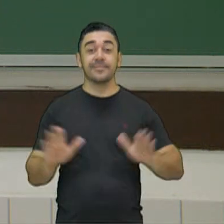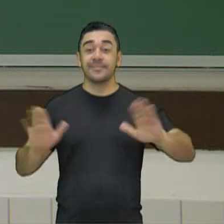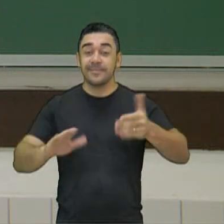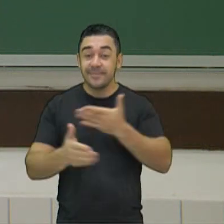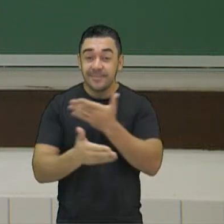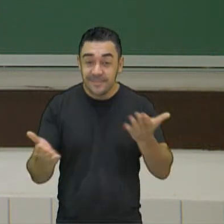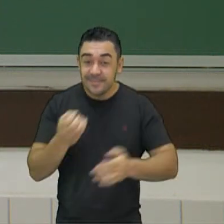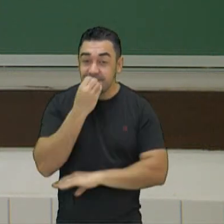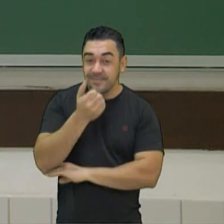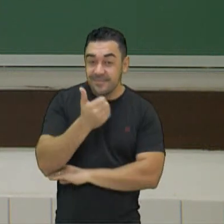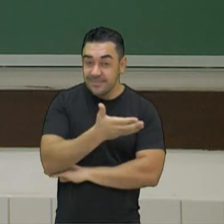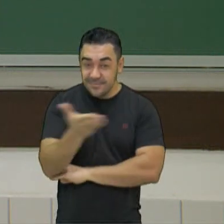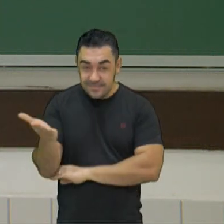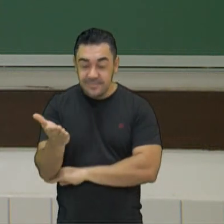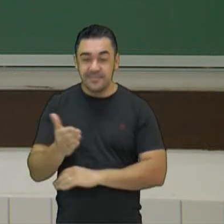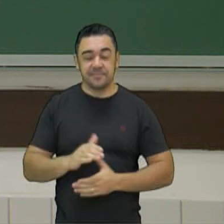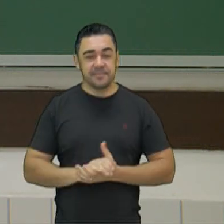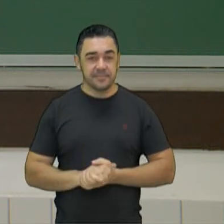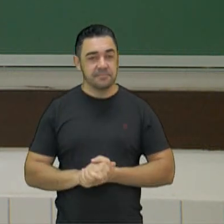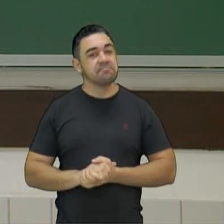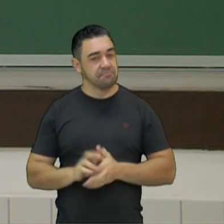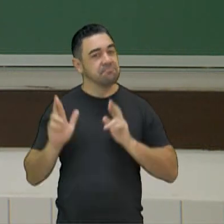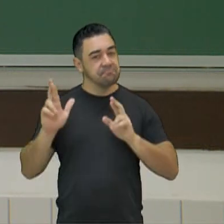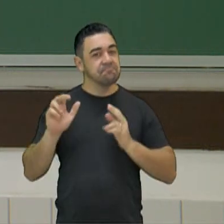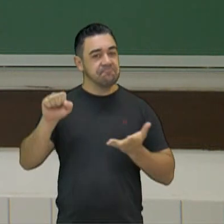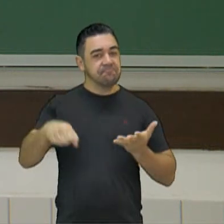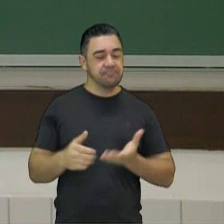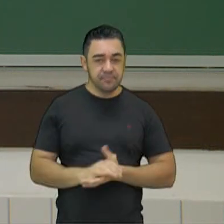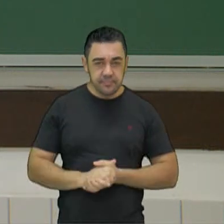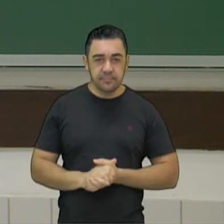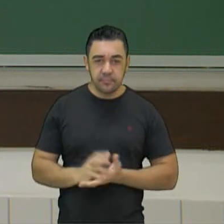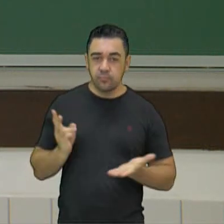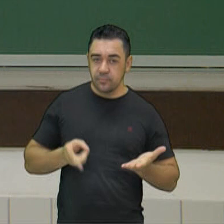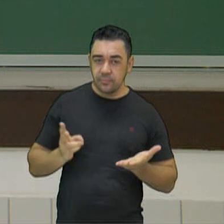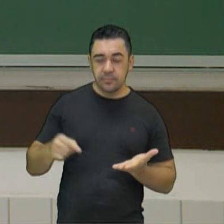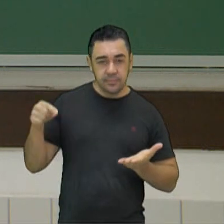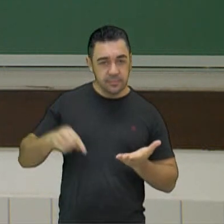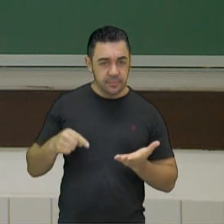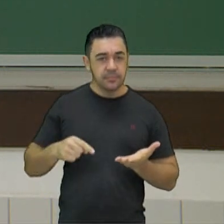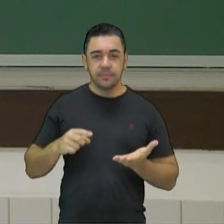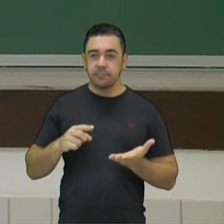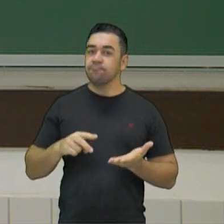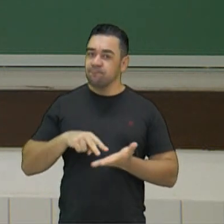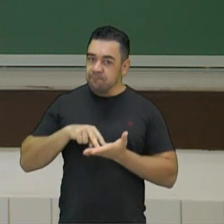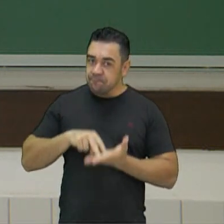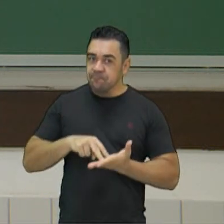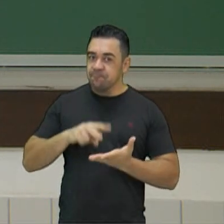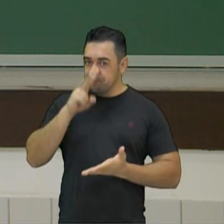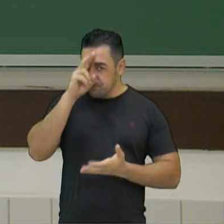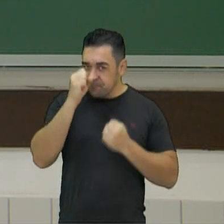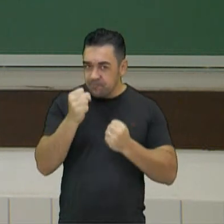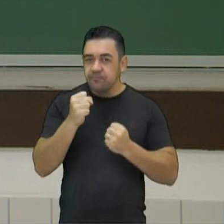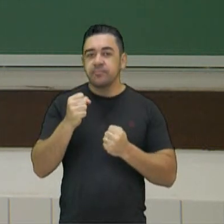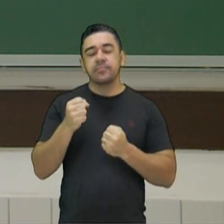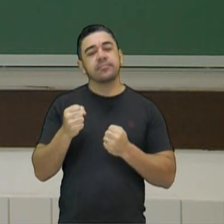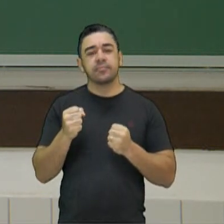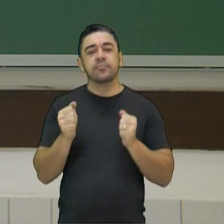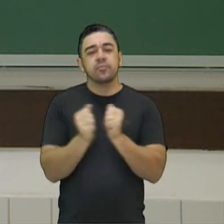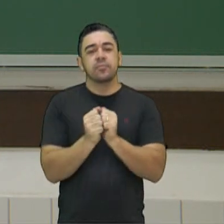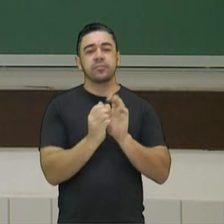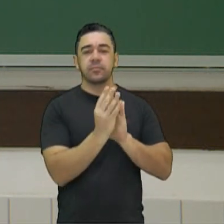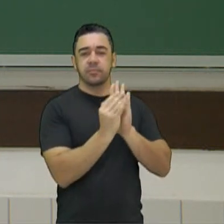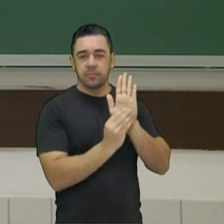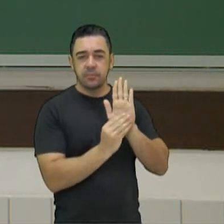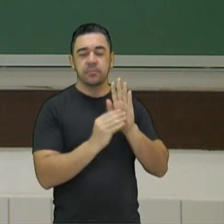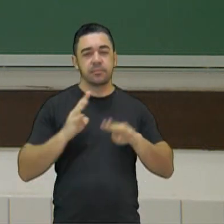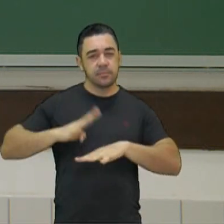Olá, turma, tudo bem com vocês? Espero que sim. Continuo aqui, firme e forte, trabalhando com vocês o conteúdo de